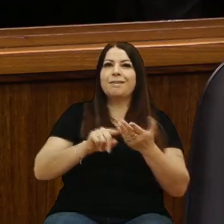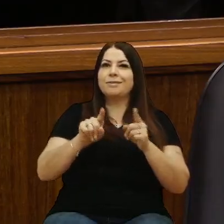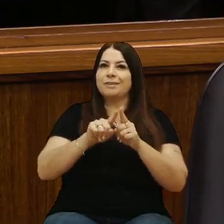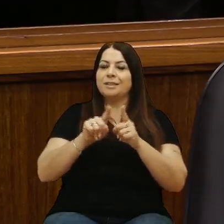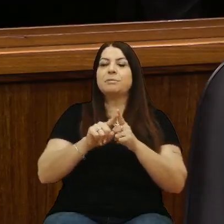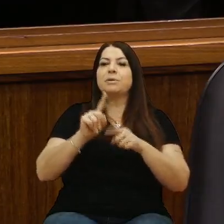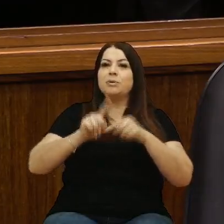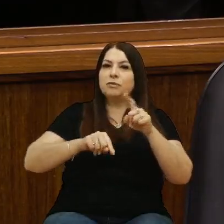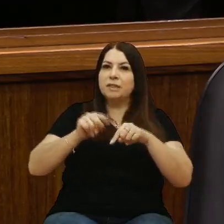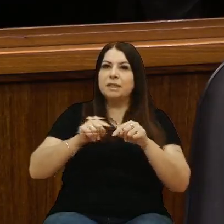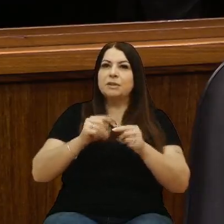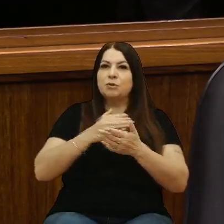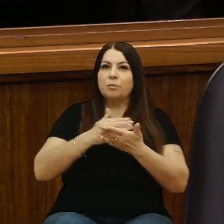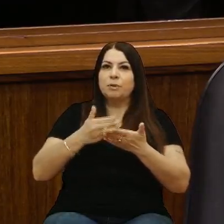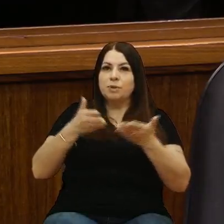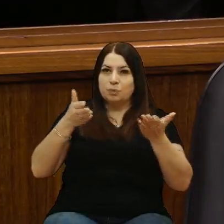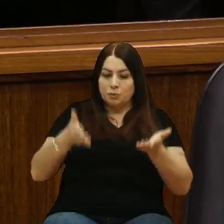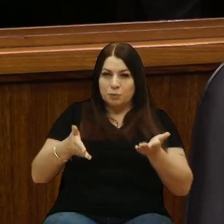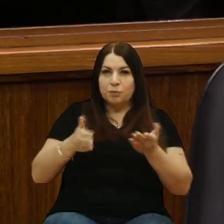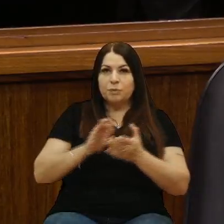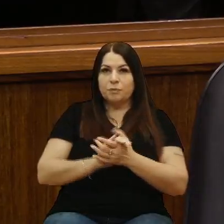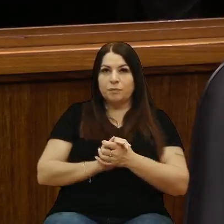as atividades começam hoje,